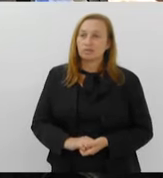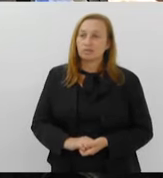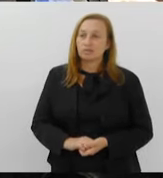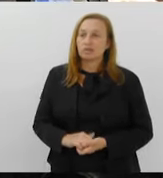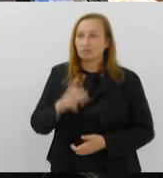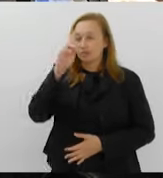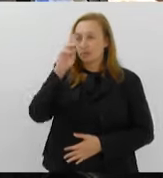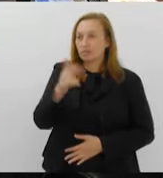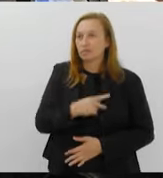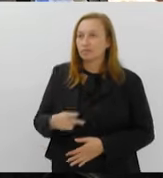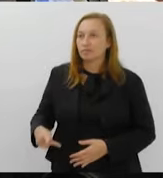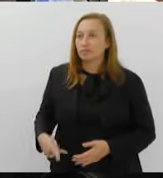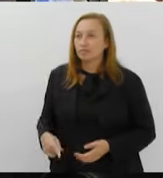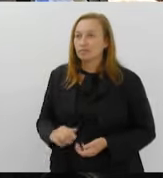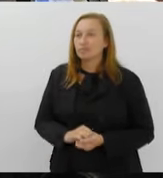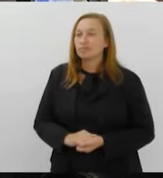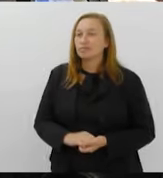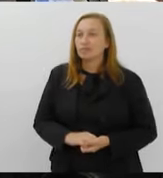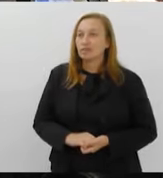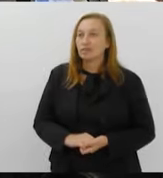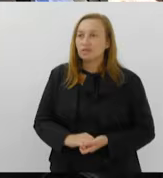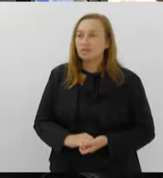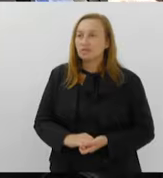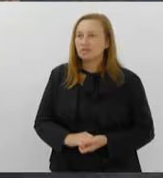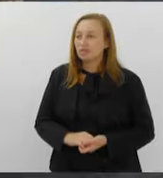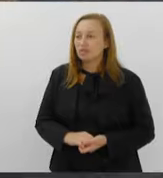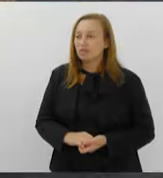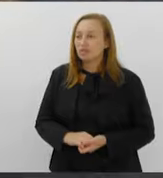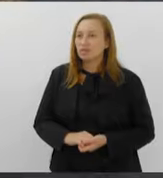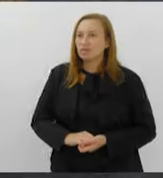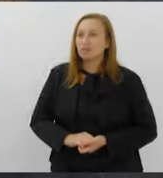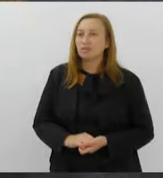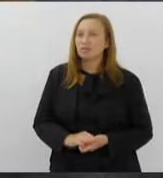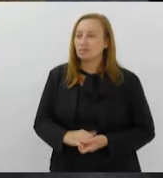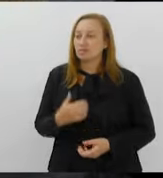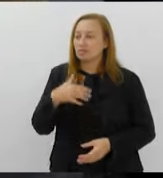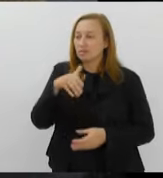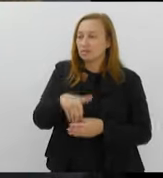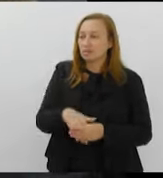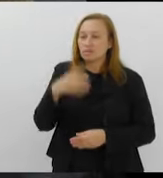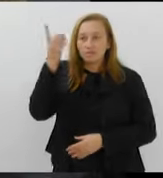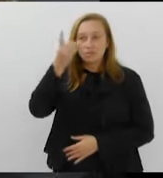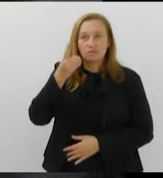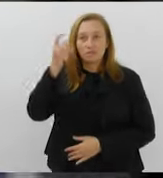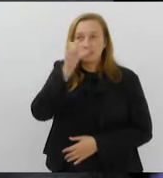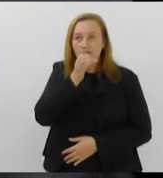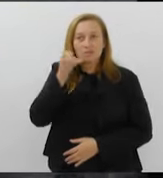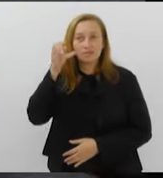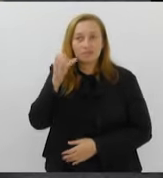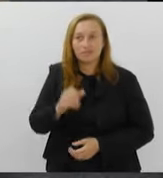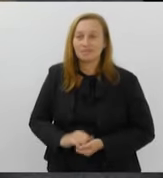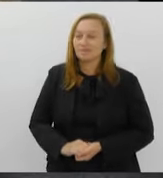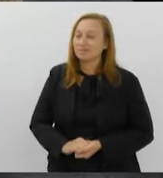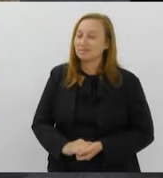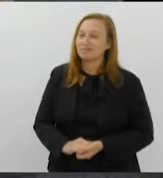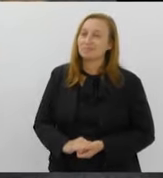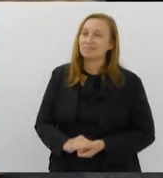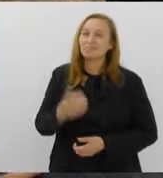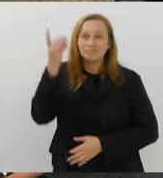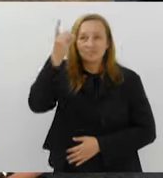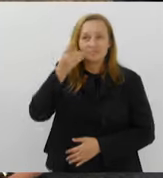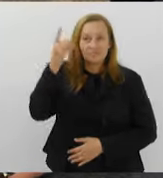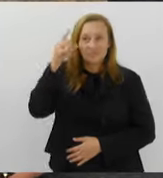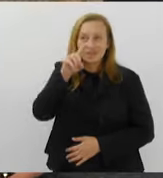Senhor presidente, boa tarde a todos. Eu vou votar na deputada Célia Jordão e na